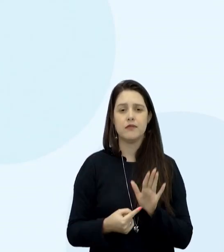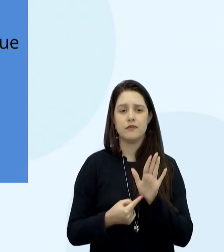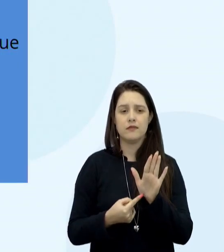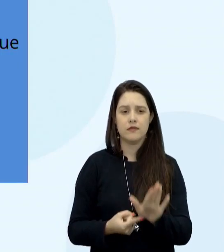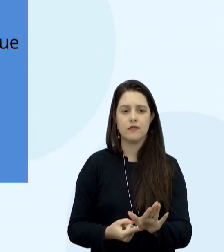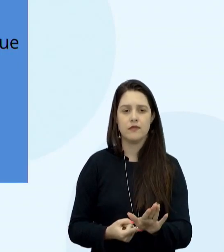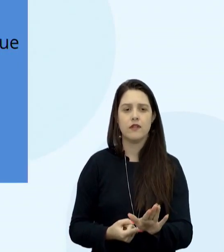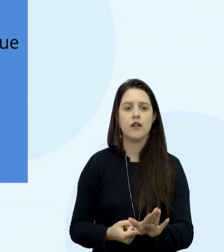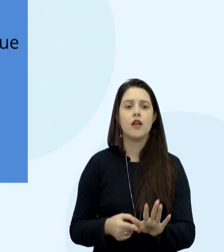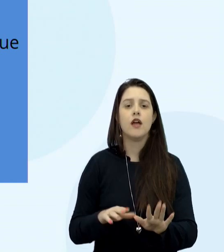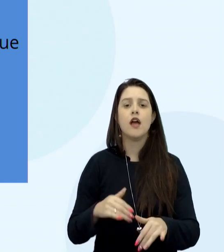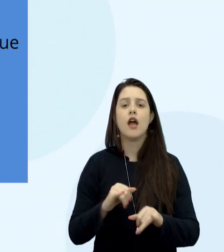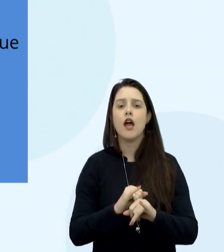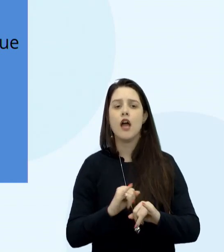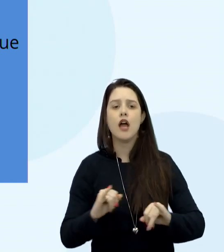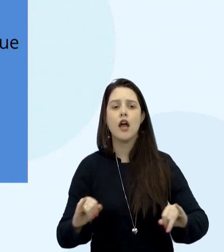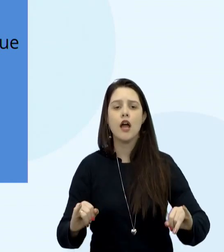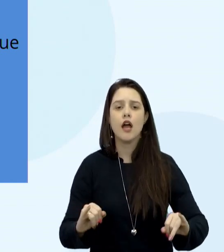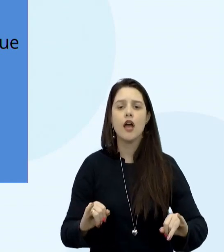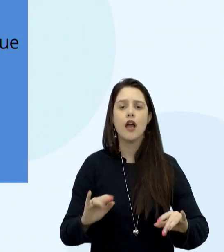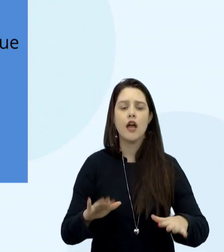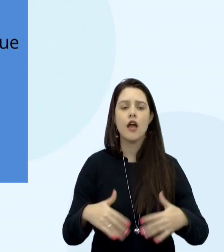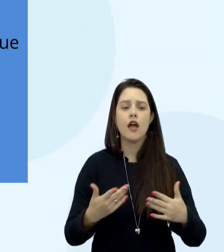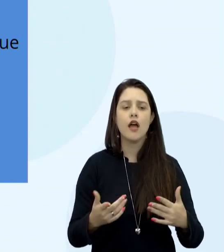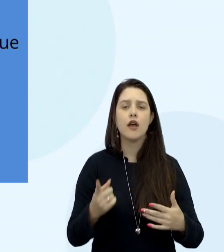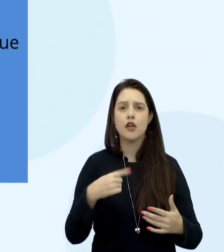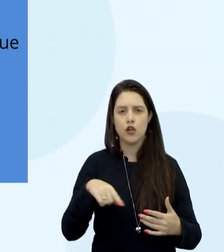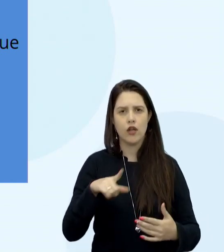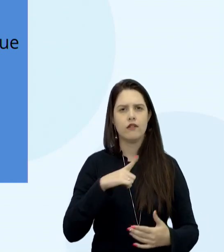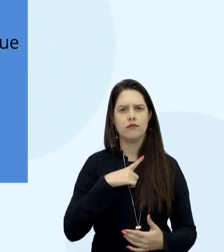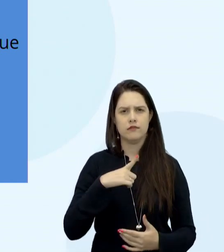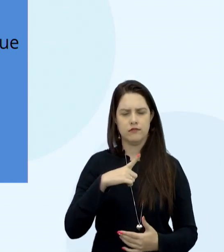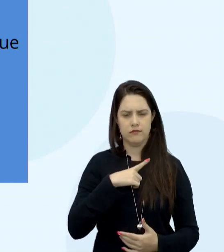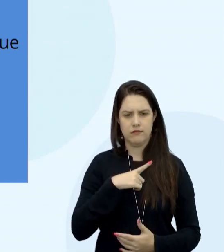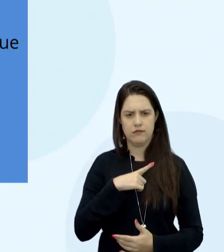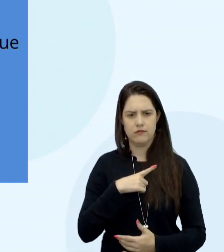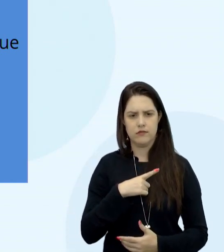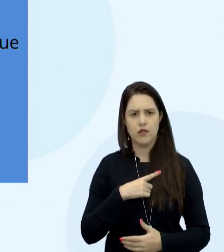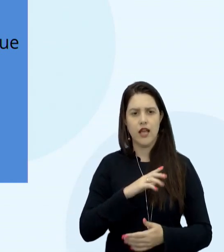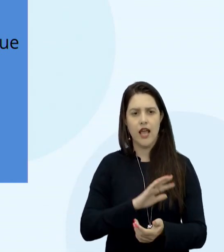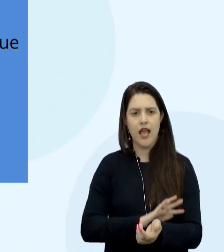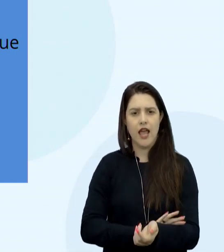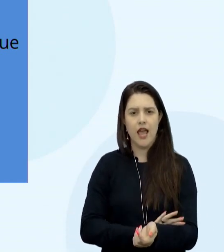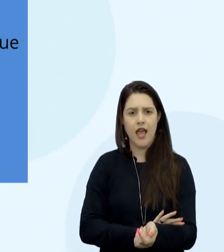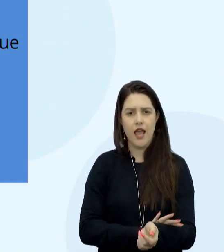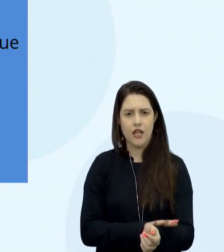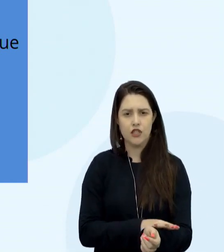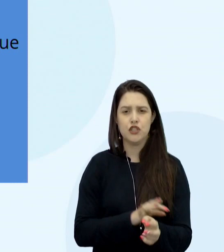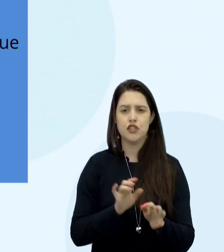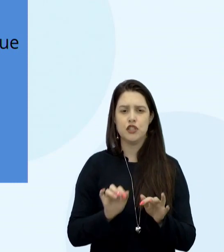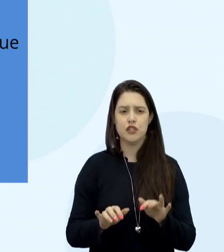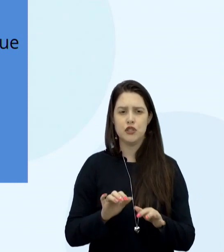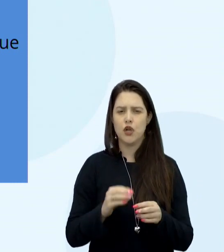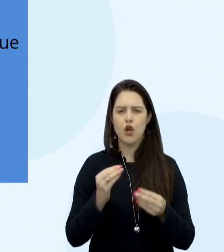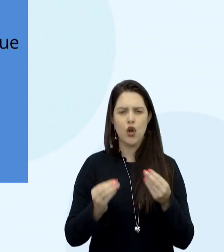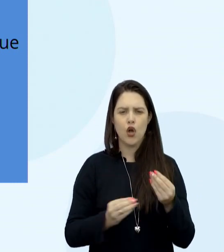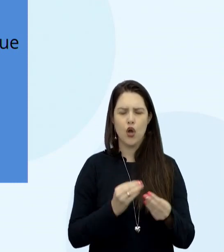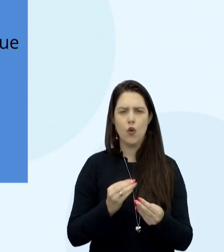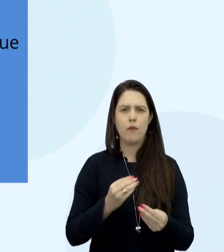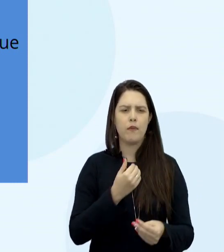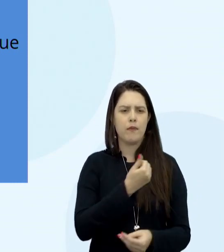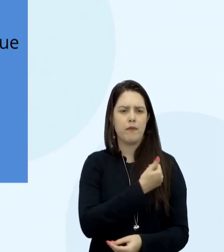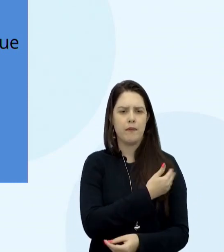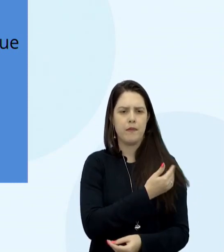uma notícia. Essa foi a notícia que nós vimos, professor Kleber, racismo digitalizado. Como funciona